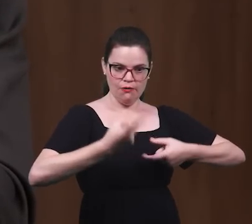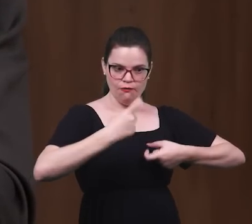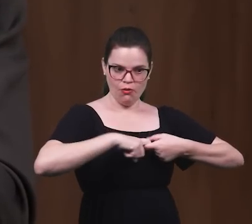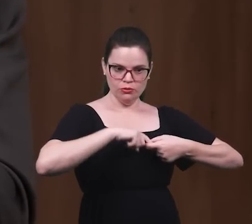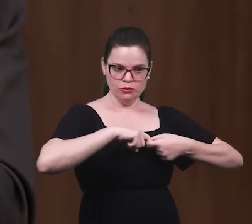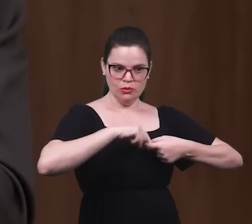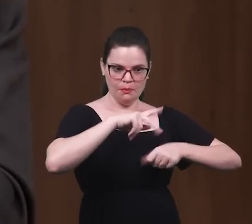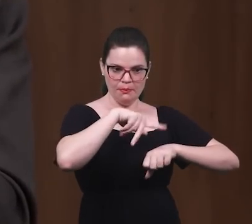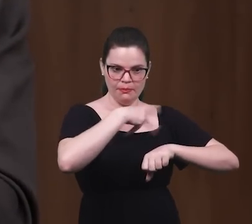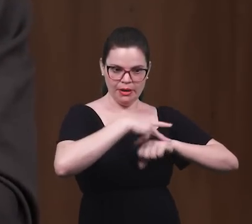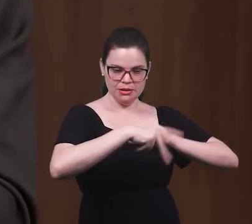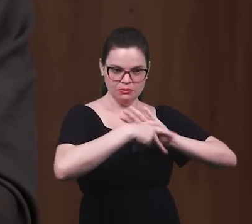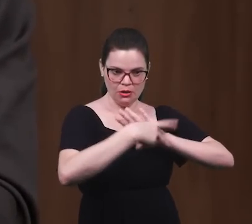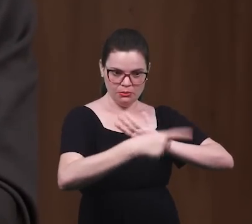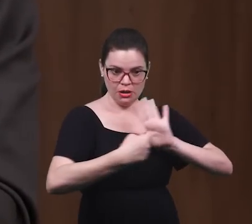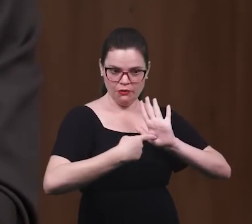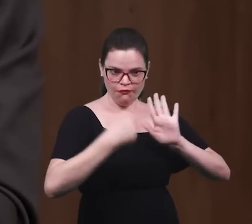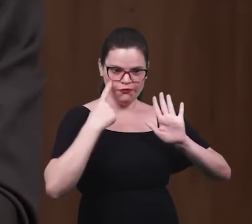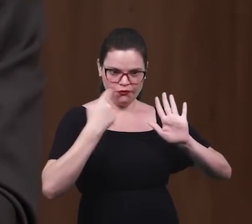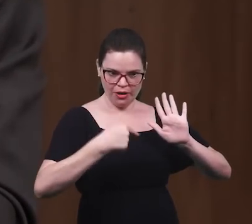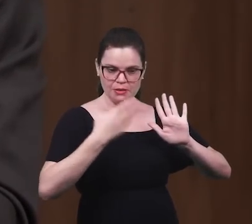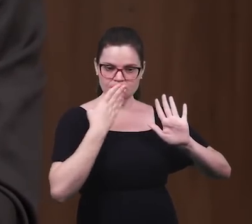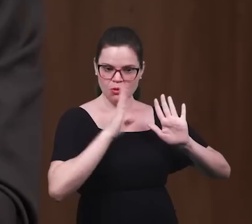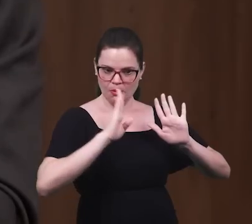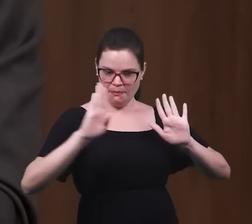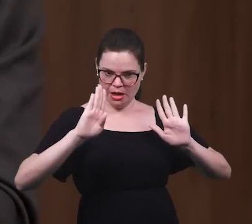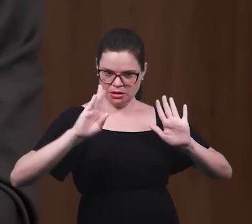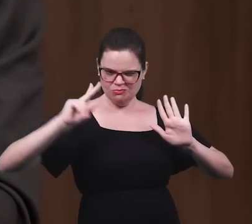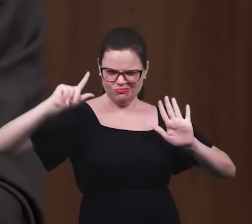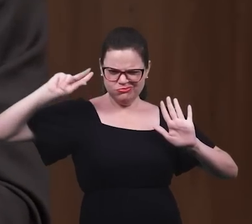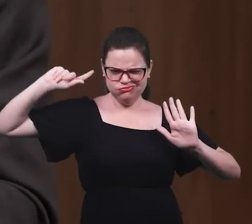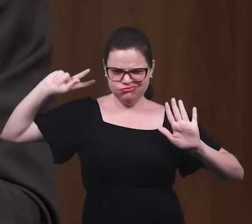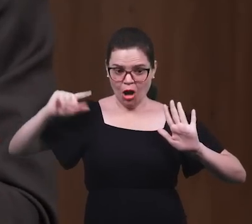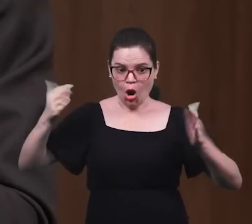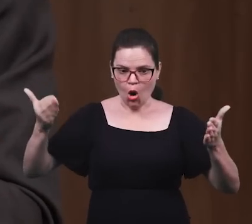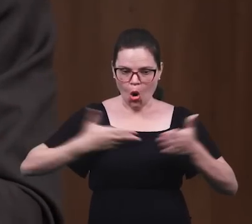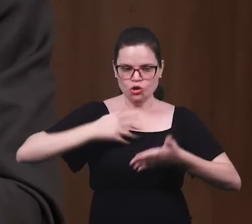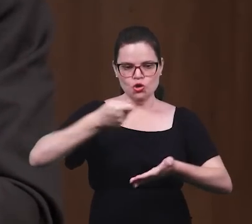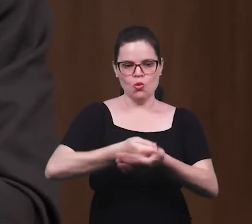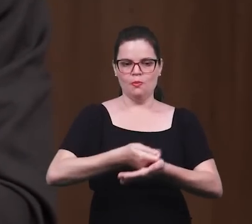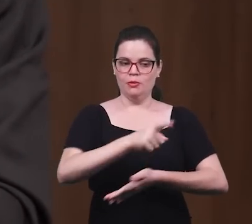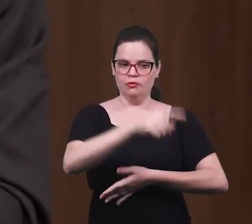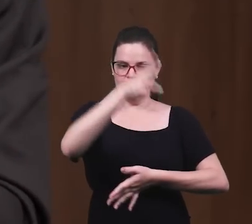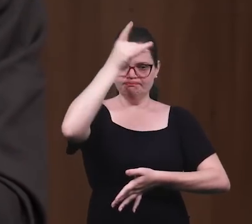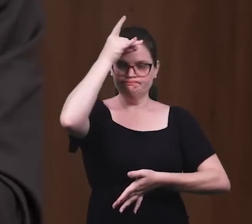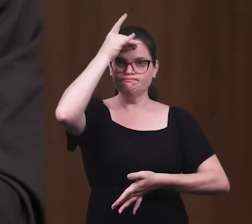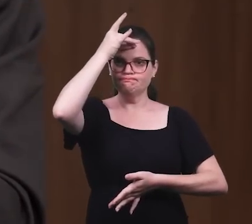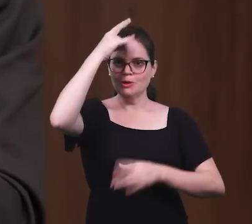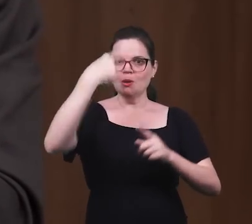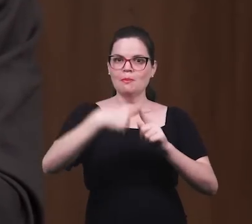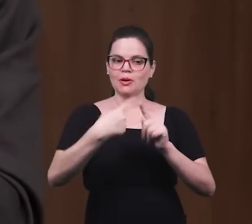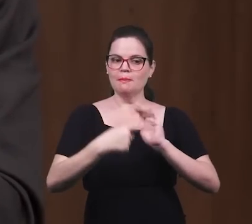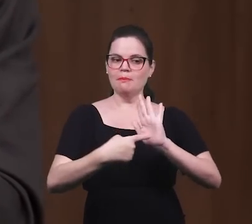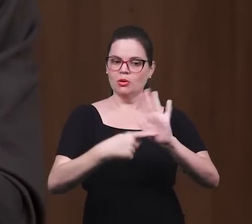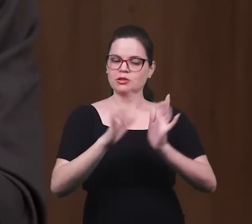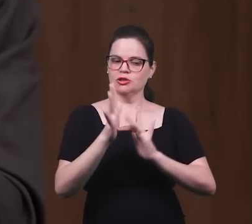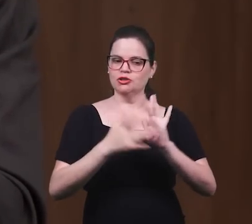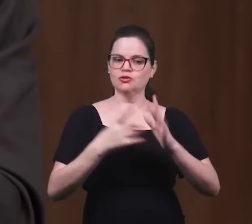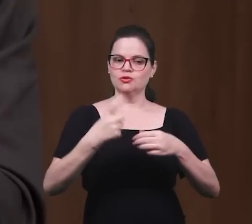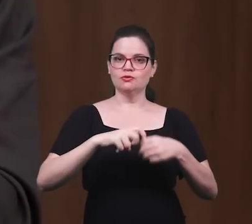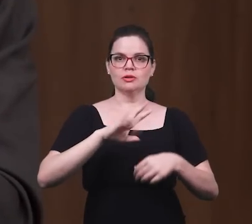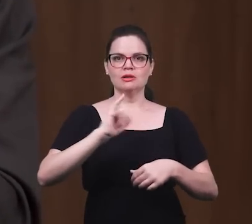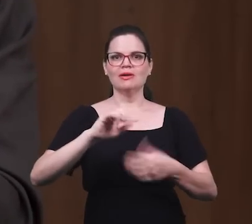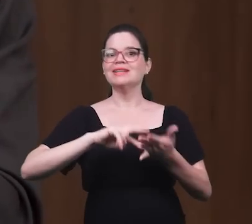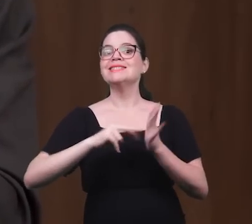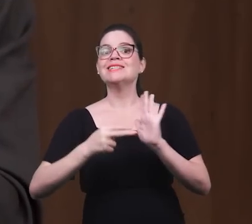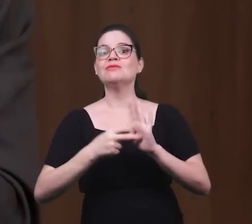sua terra, quer dizer, guardou a profecia. Olha só, né? E ali quando ela chama os filhos e mostra, estava alimentando,